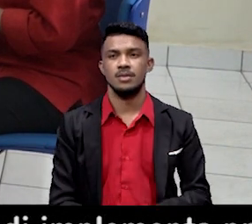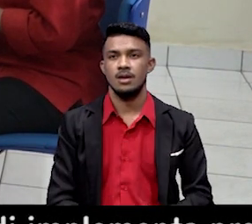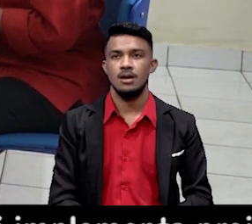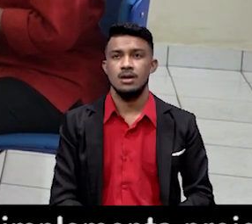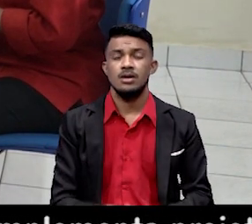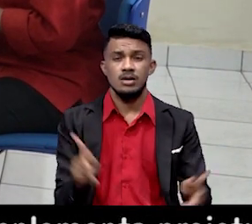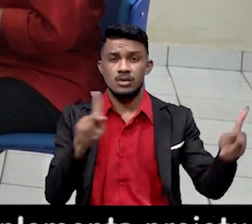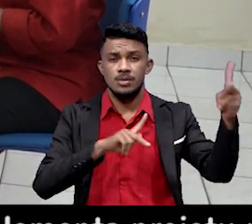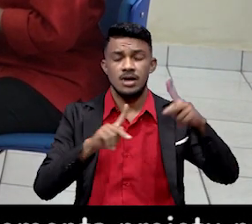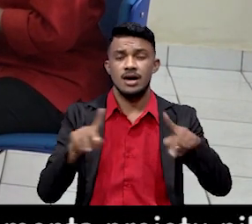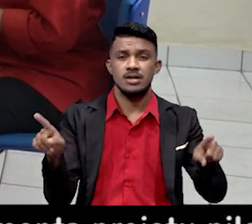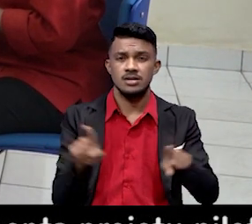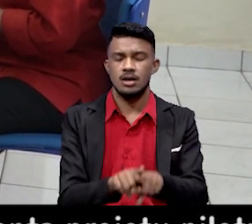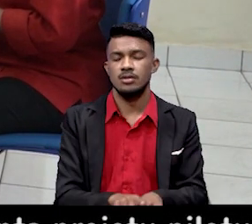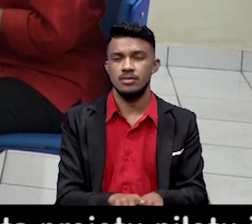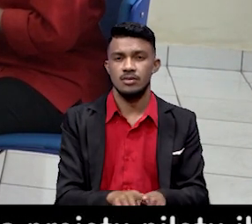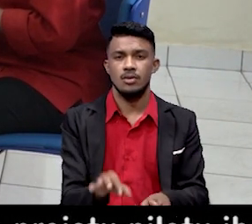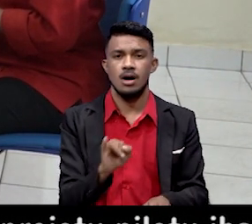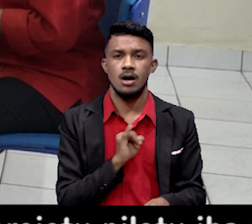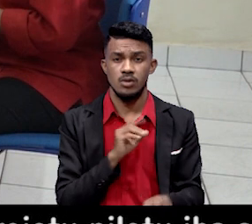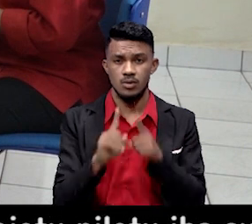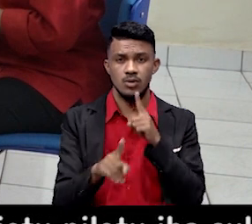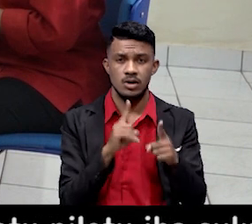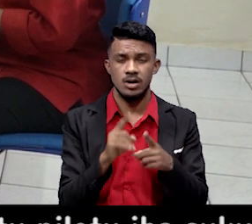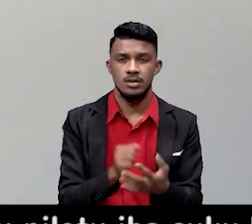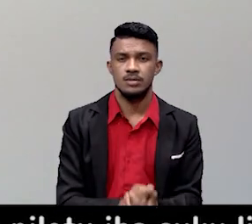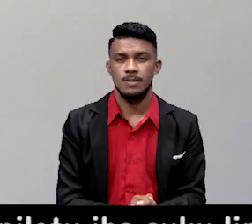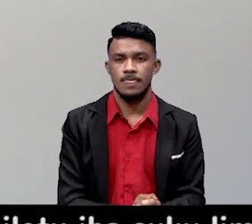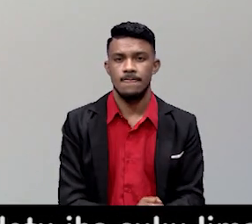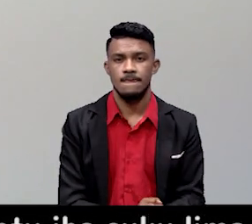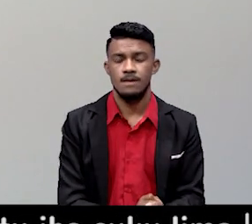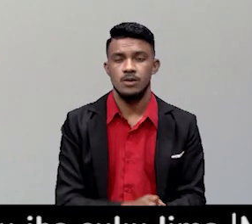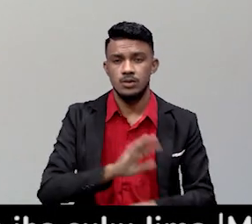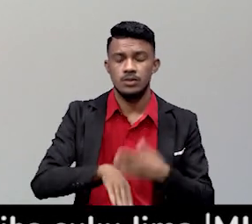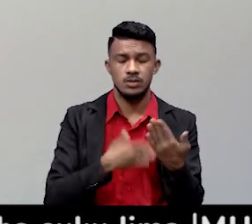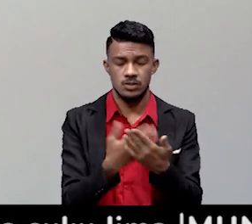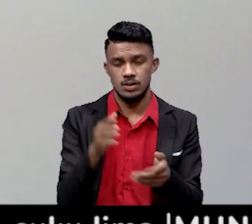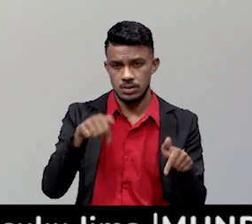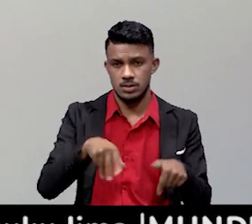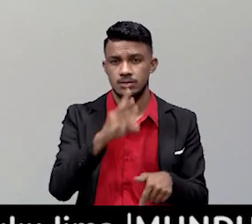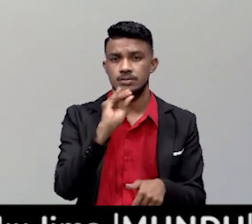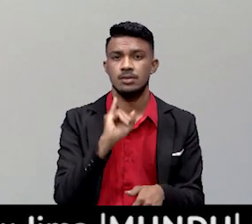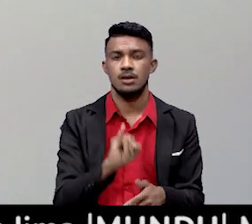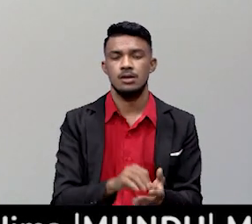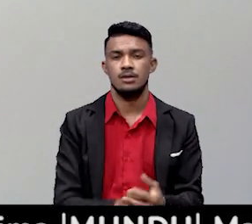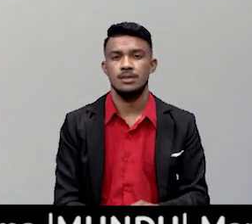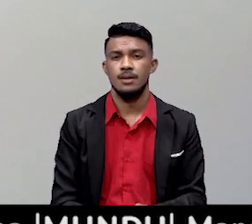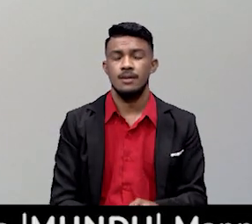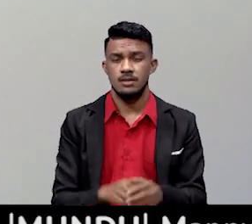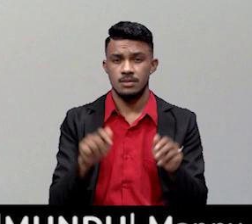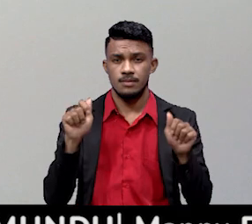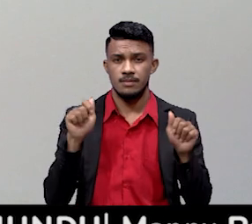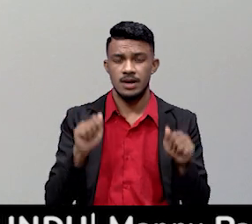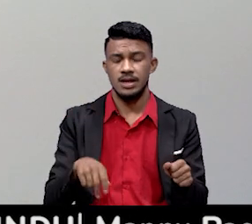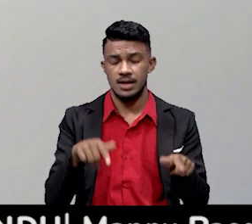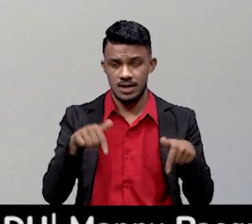Acompanha que eu ainda vou explicar, né? Estudo de Itália, estudo integral tomac, de Laran tomac. Para melhor drainagem ser de